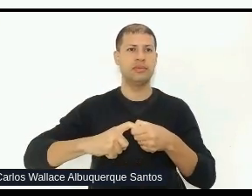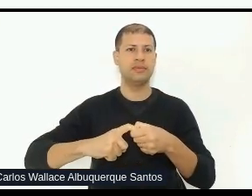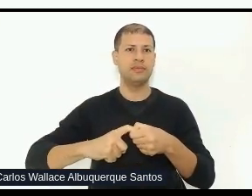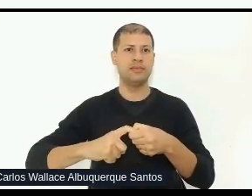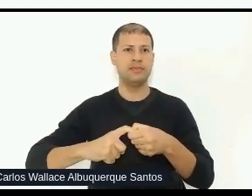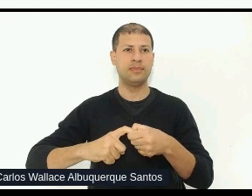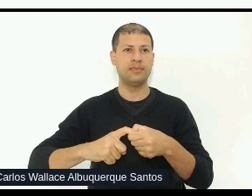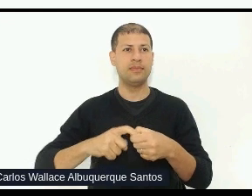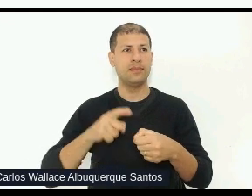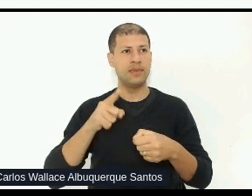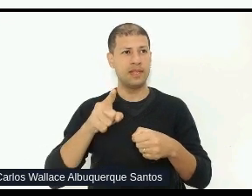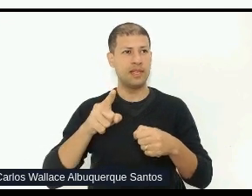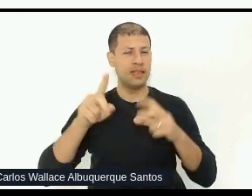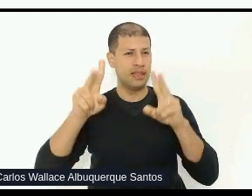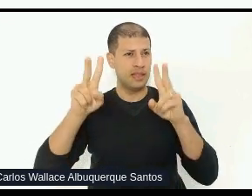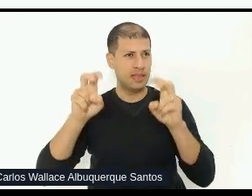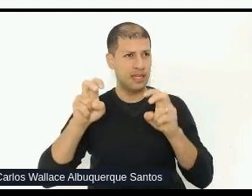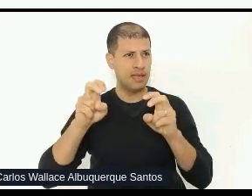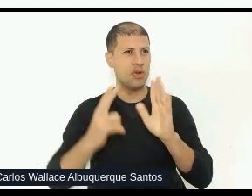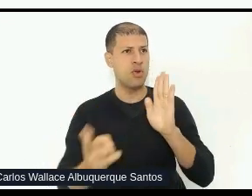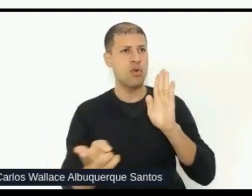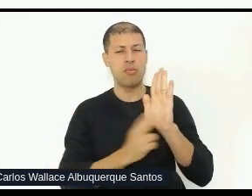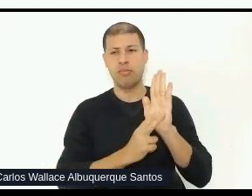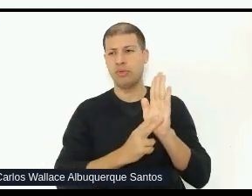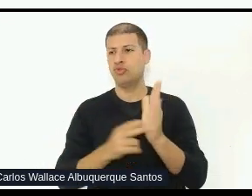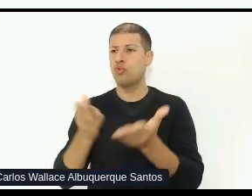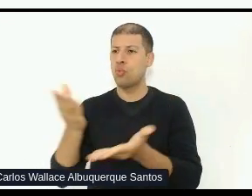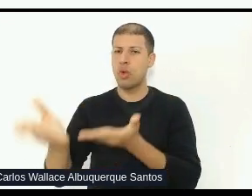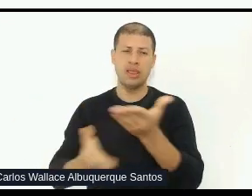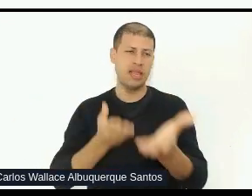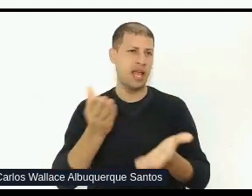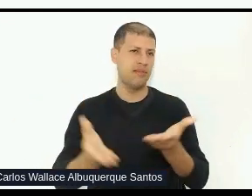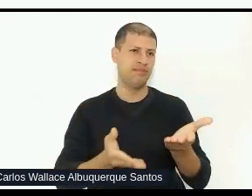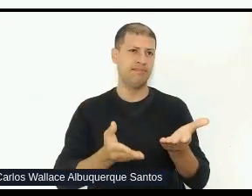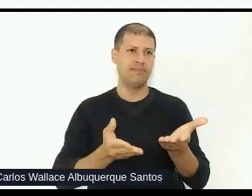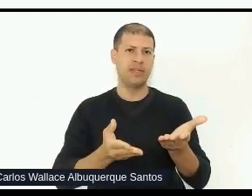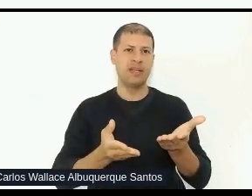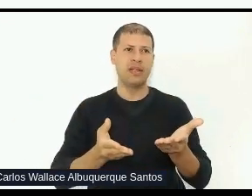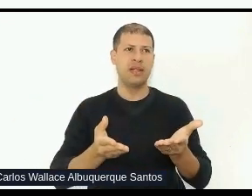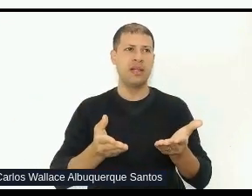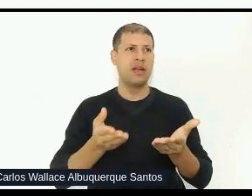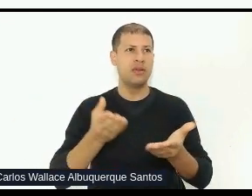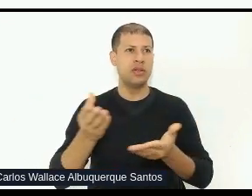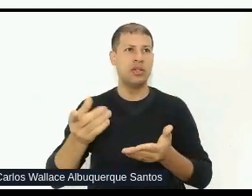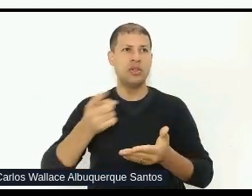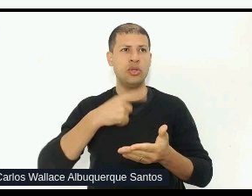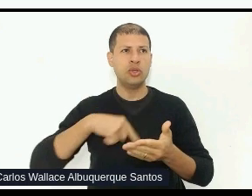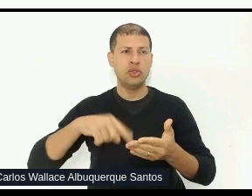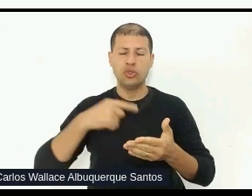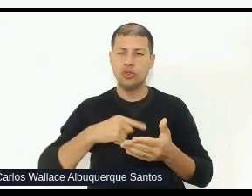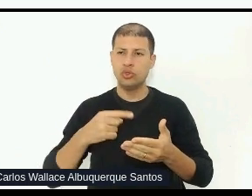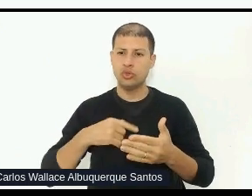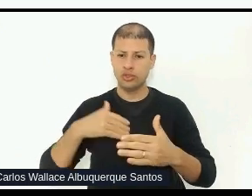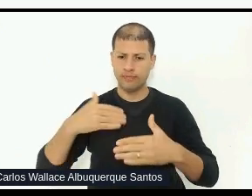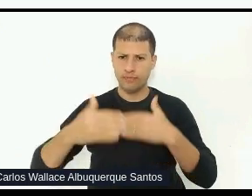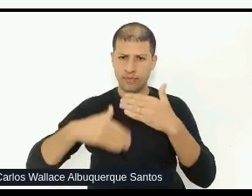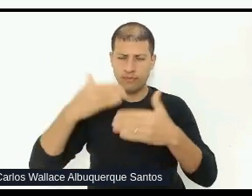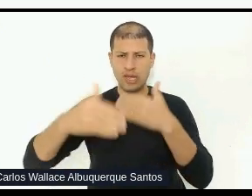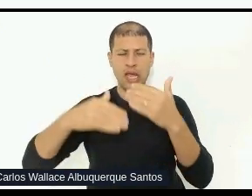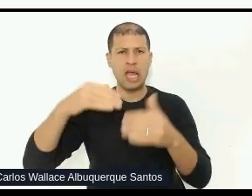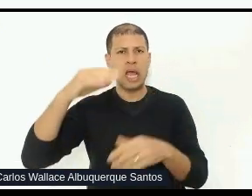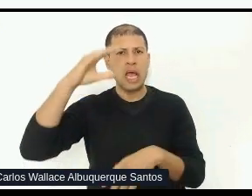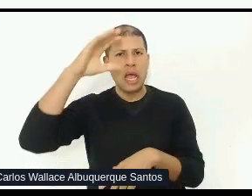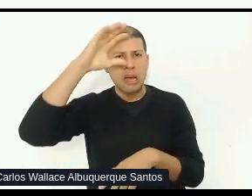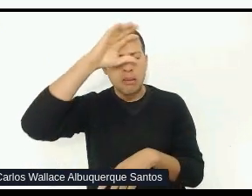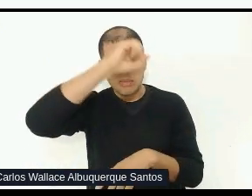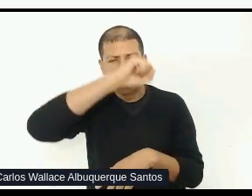Esse tema é um compromisso de cuidar como podemos crescer e aprender com as situações